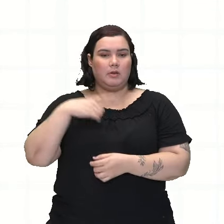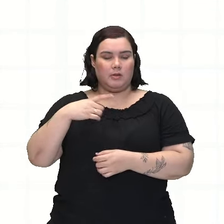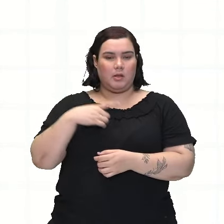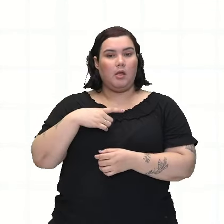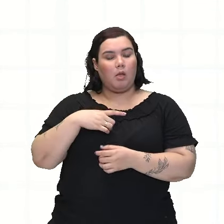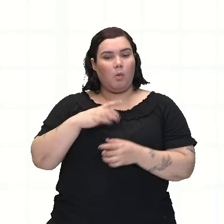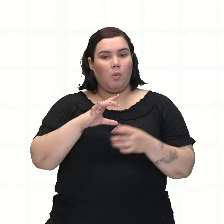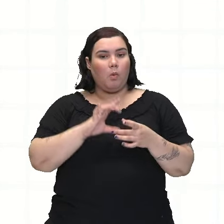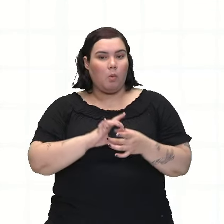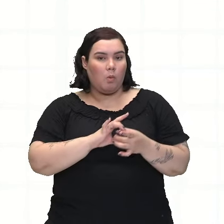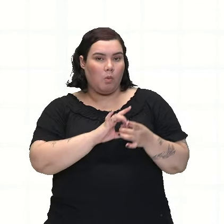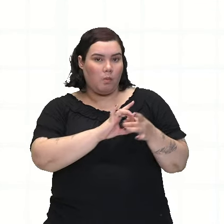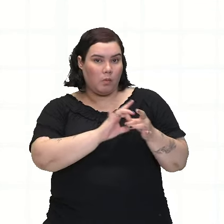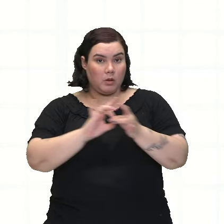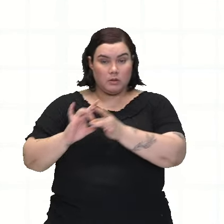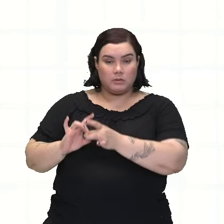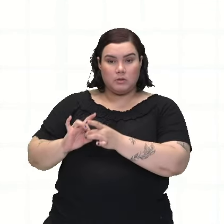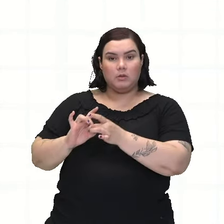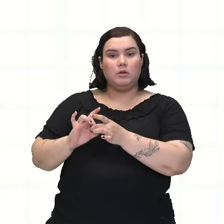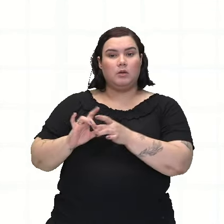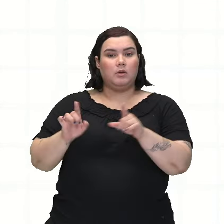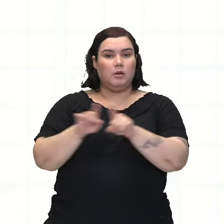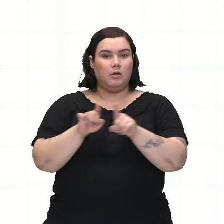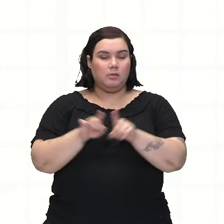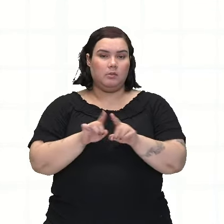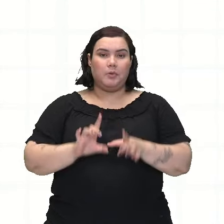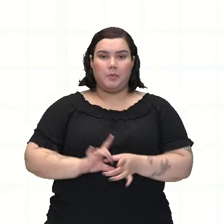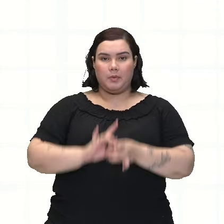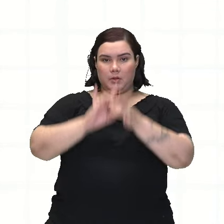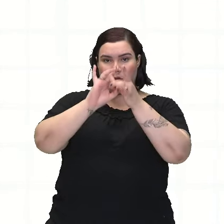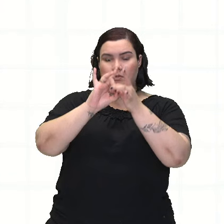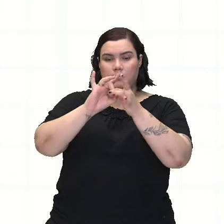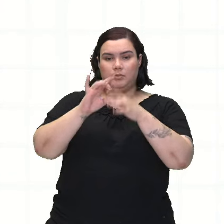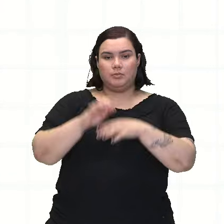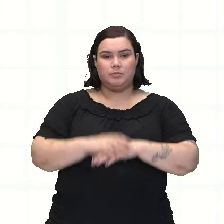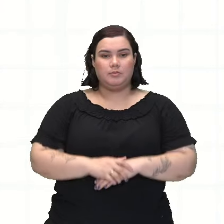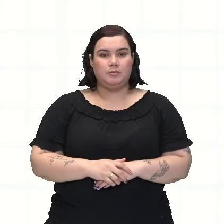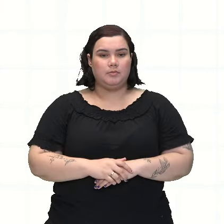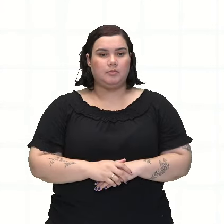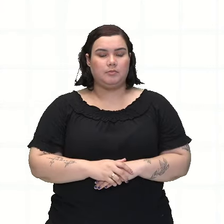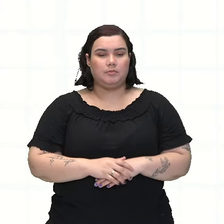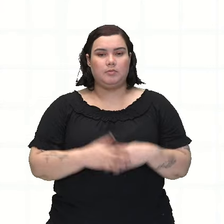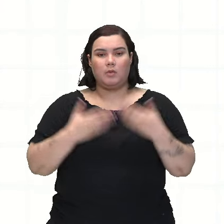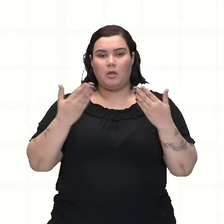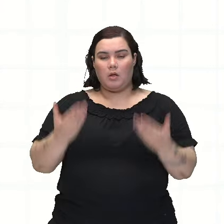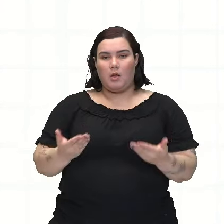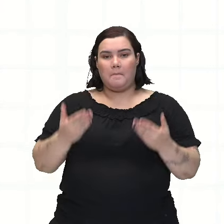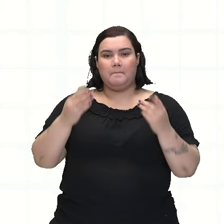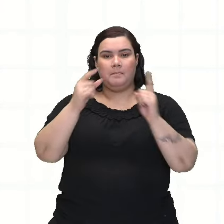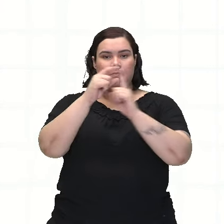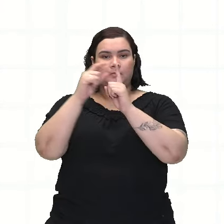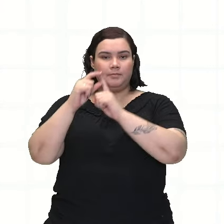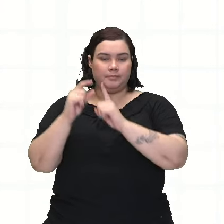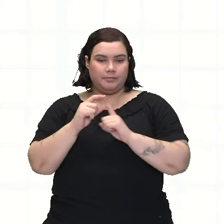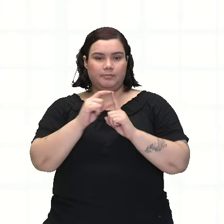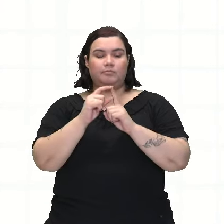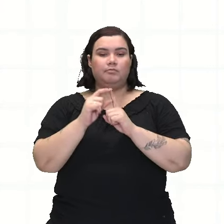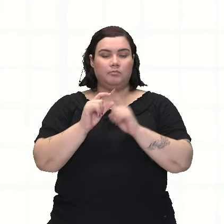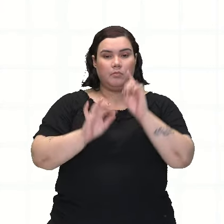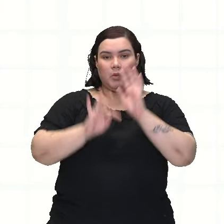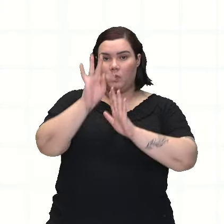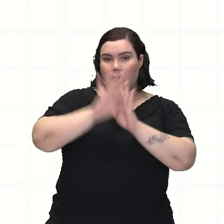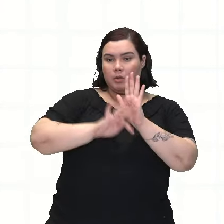coesiva ou coerente. Ou seja, interligar palavras dentro de um